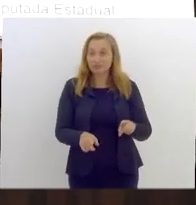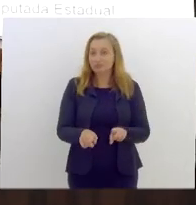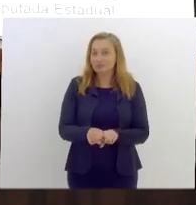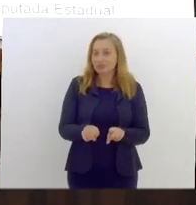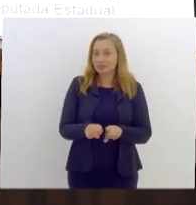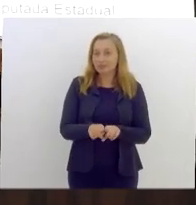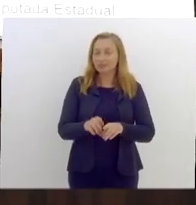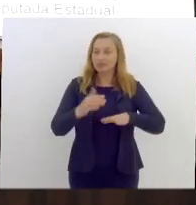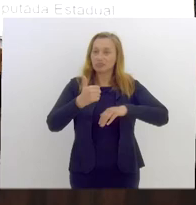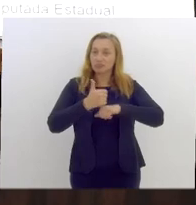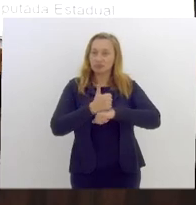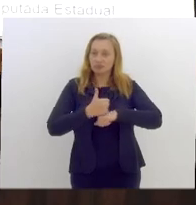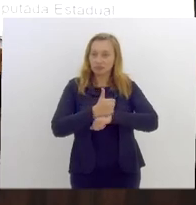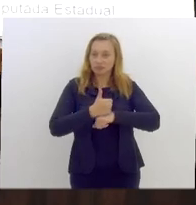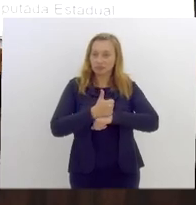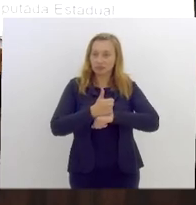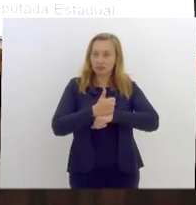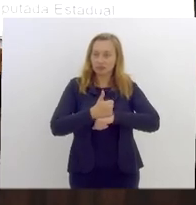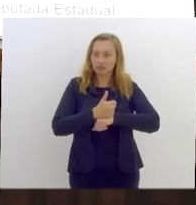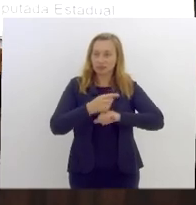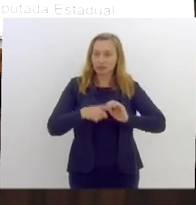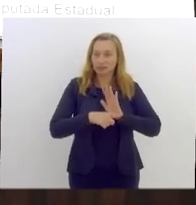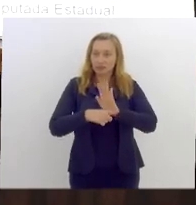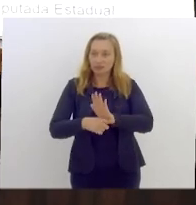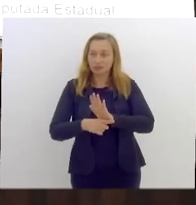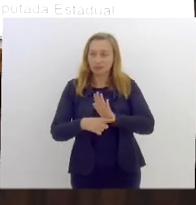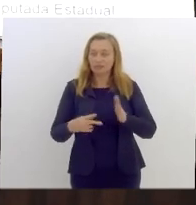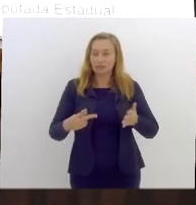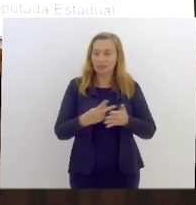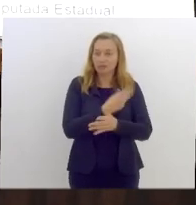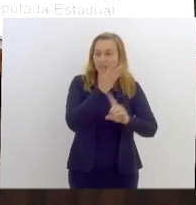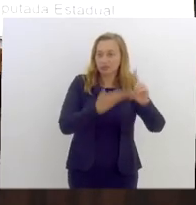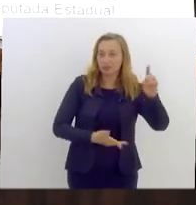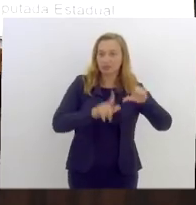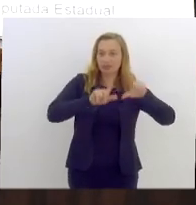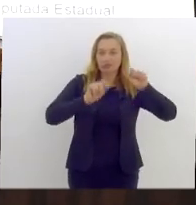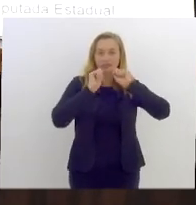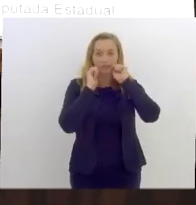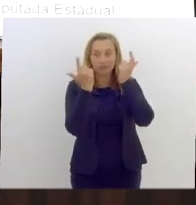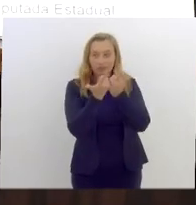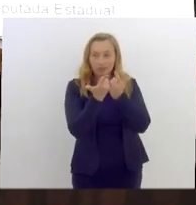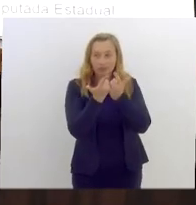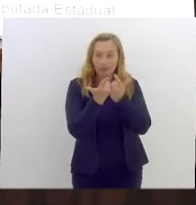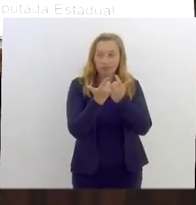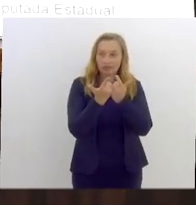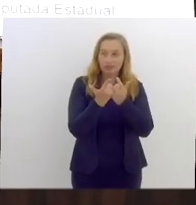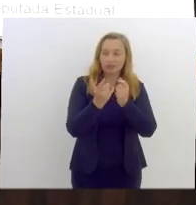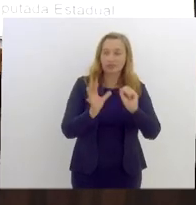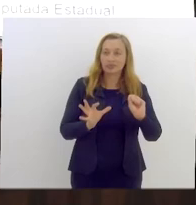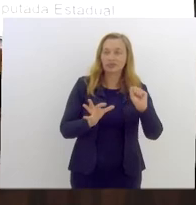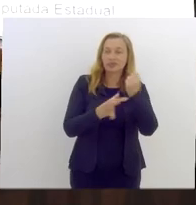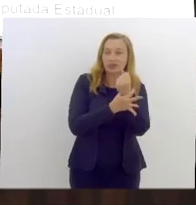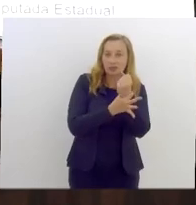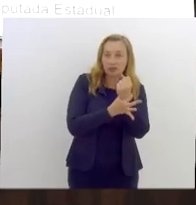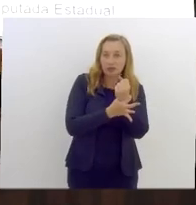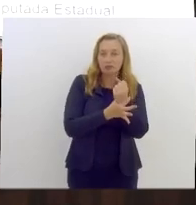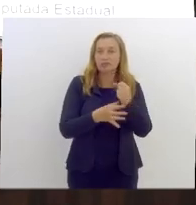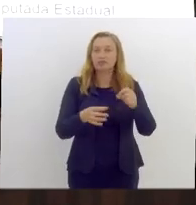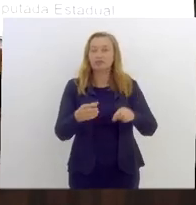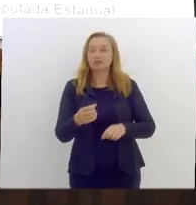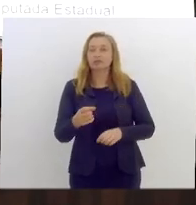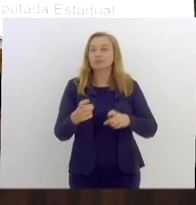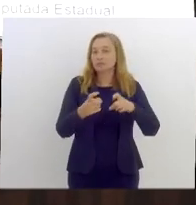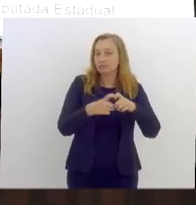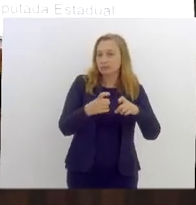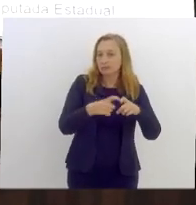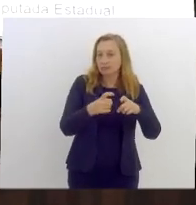agradecer aos profissionais que contribuíram para que esse evento acontecesse, TV Alerj, Cerimonial, Segurança, Departamento Médico, Departamento de